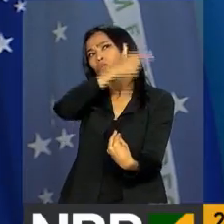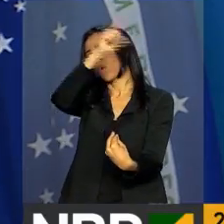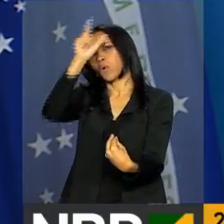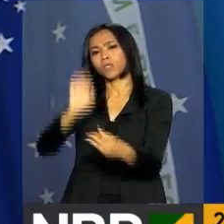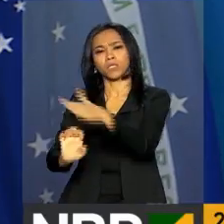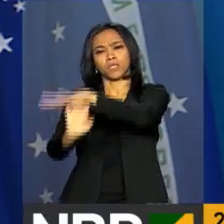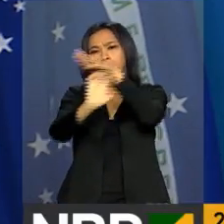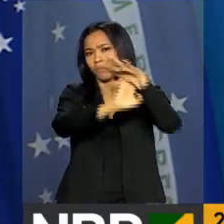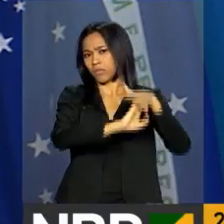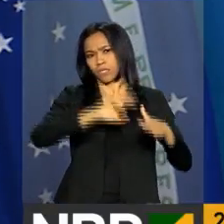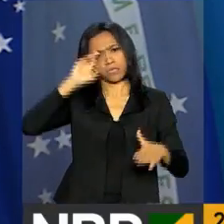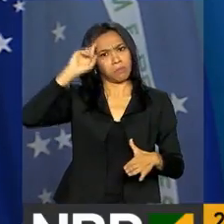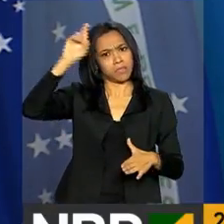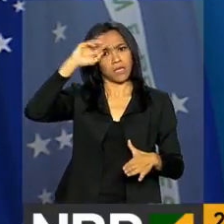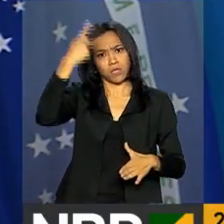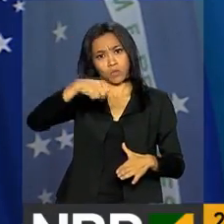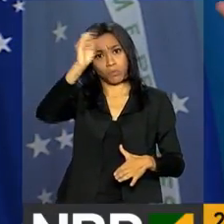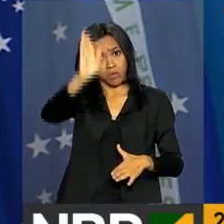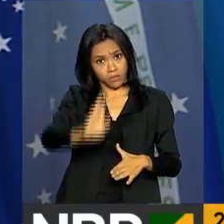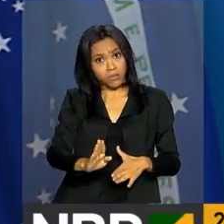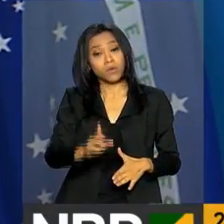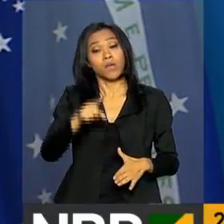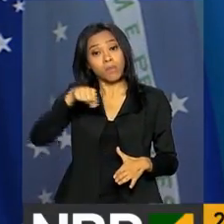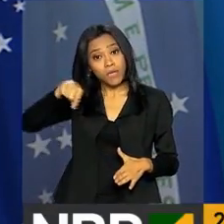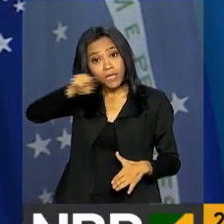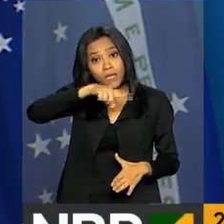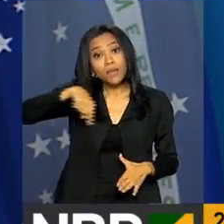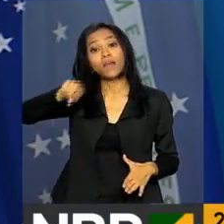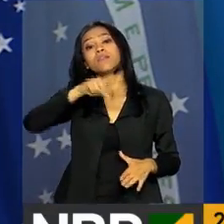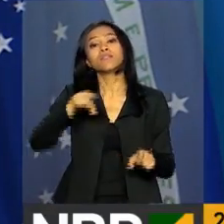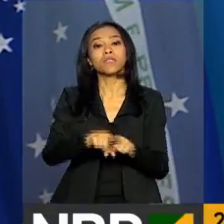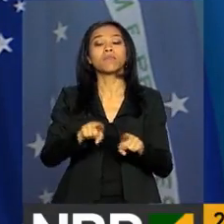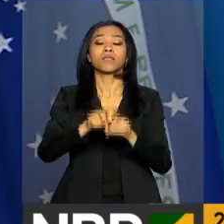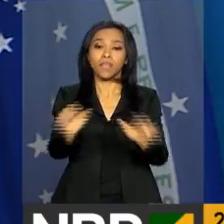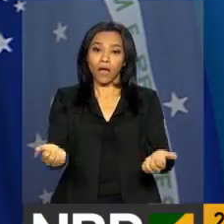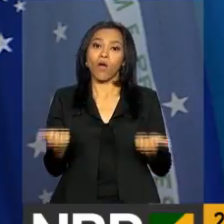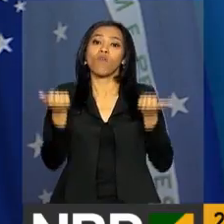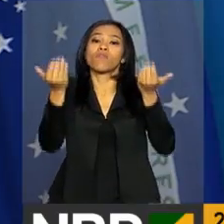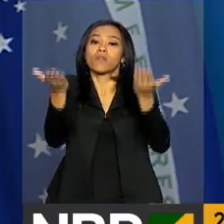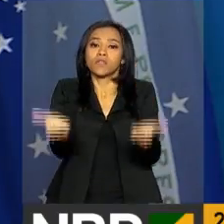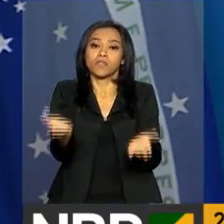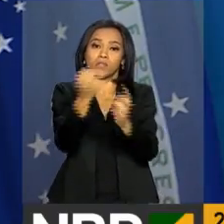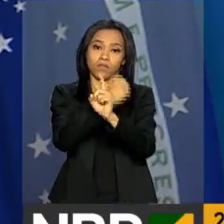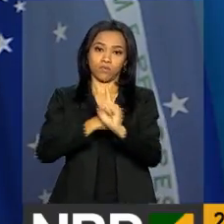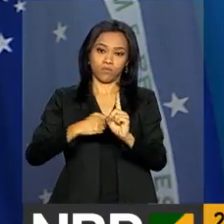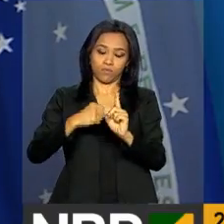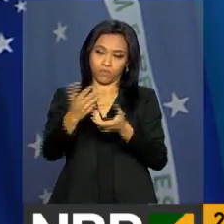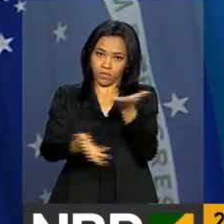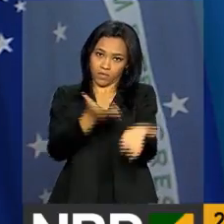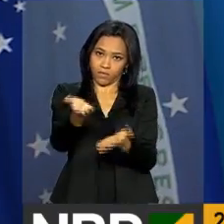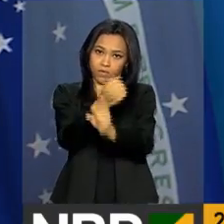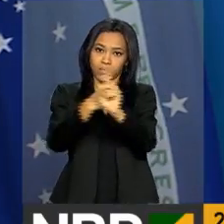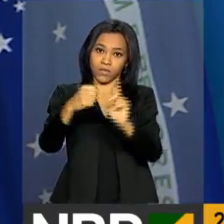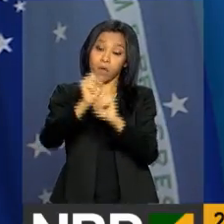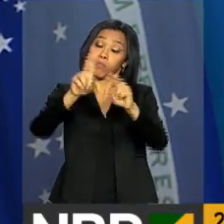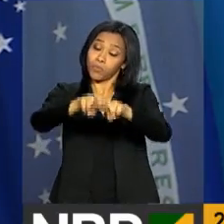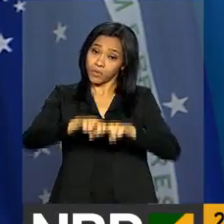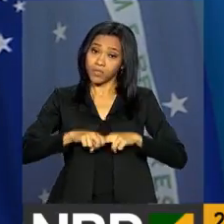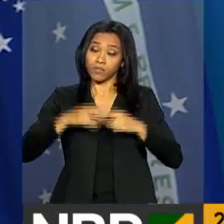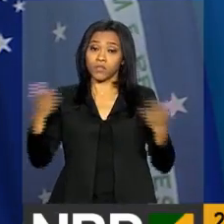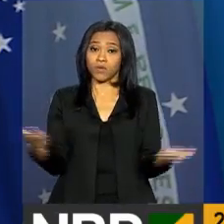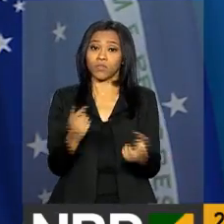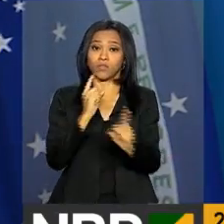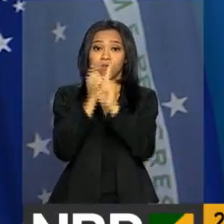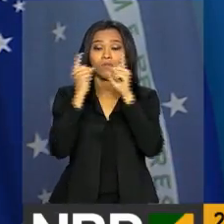brasileiros na convicção de que eles estarão prestando um serviço social extraordinário por isso que a solenidade esta